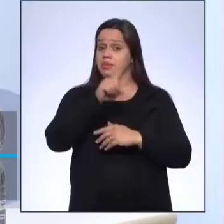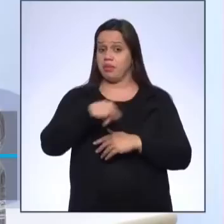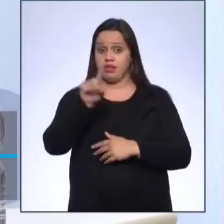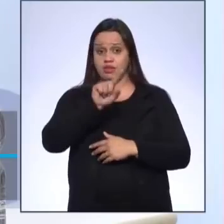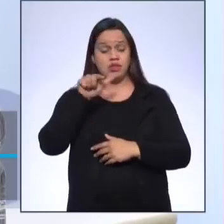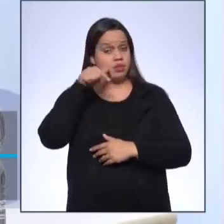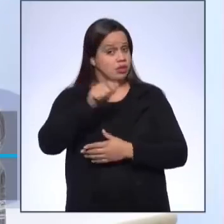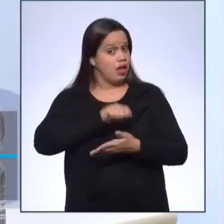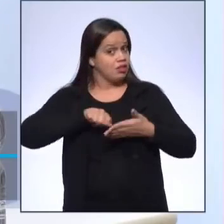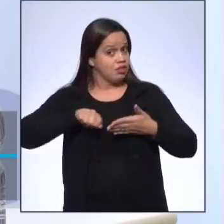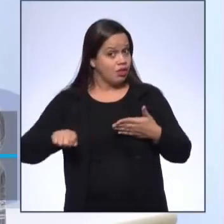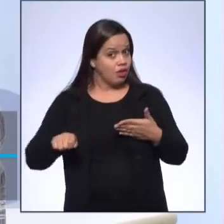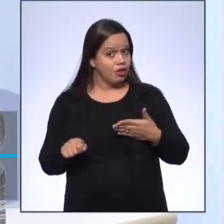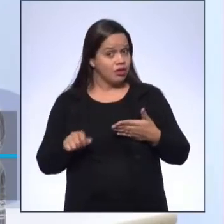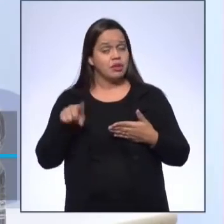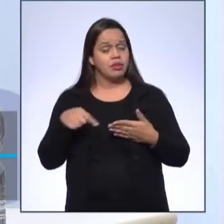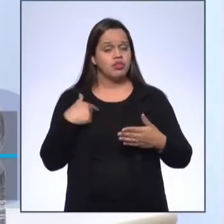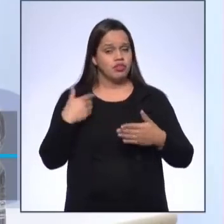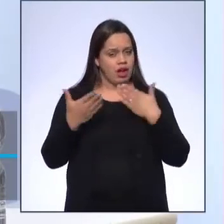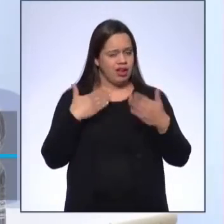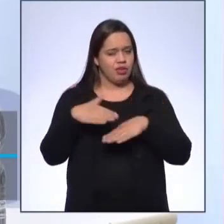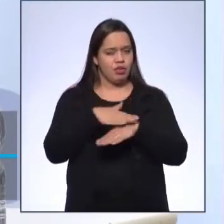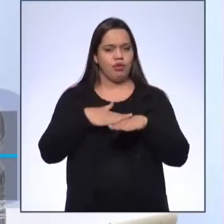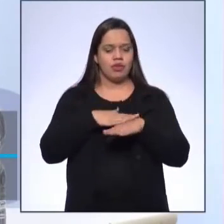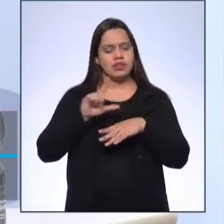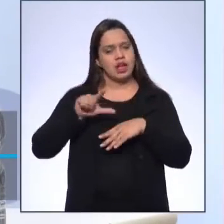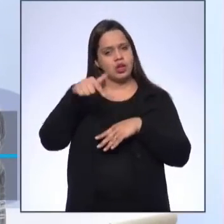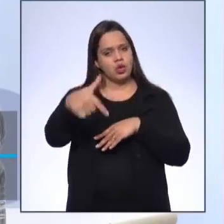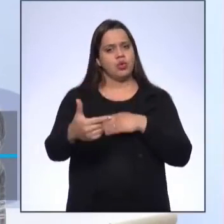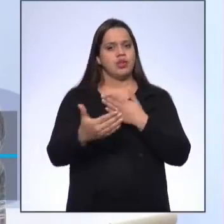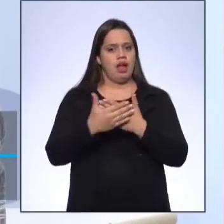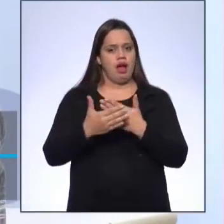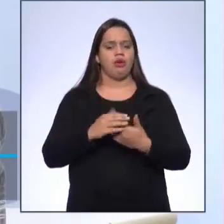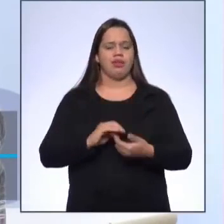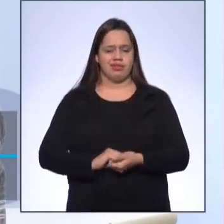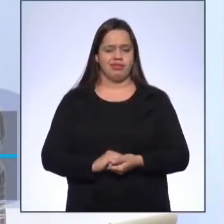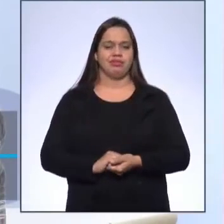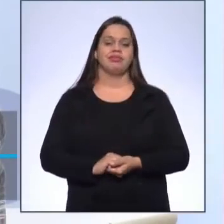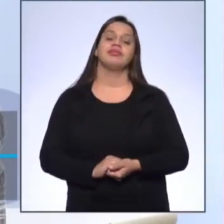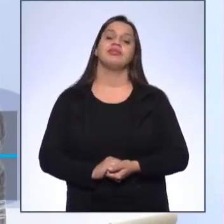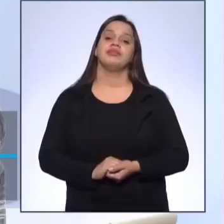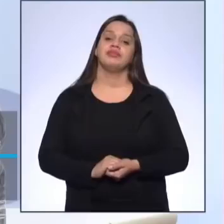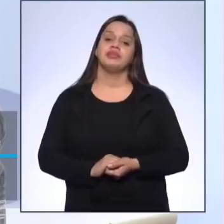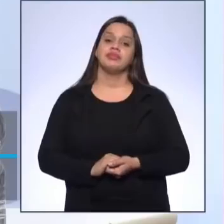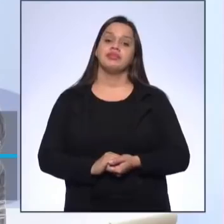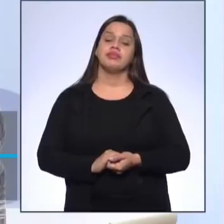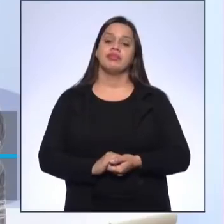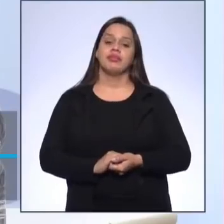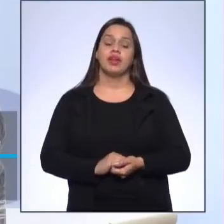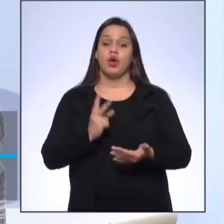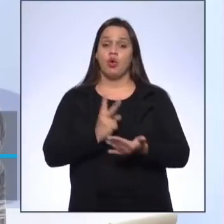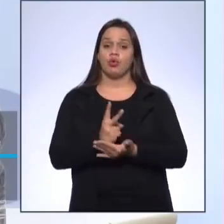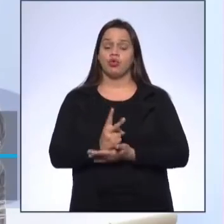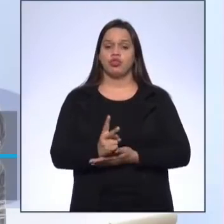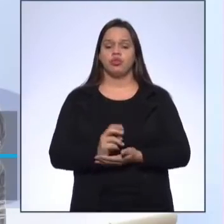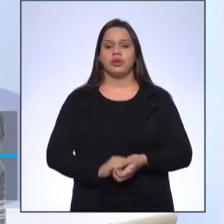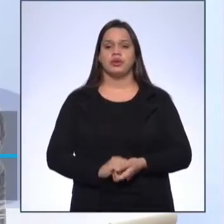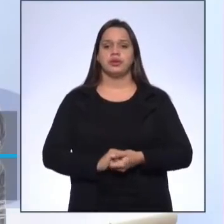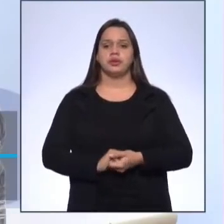anotem num caderno e a gente conversa sobre esse assunto uma próxima vez, tá certo? Vamos lá, continuando,